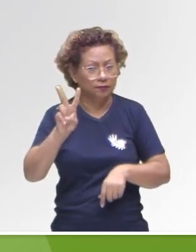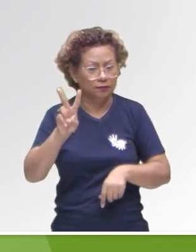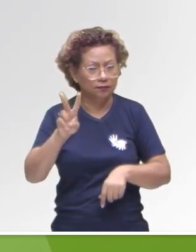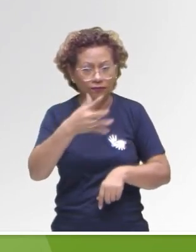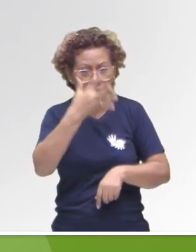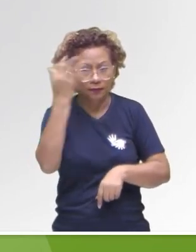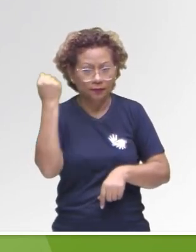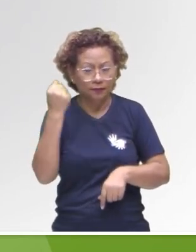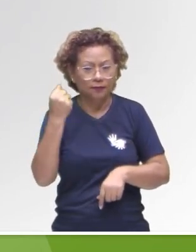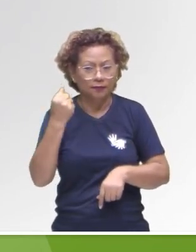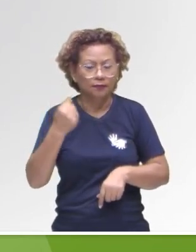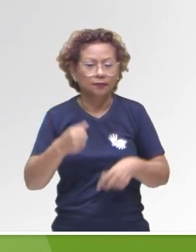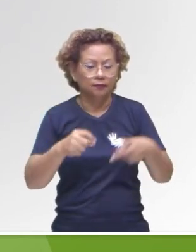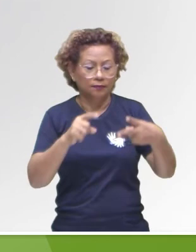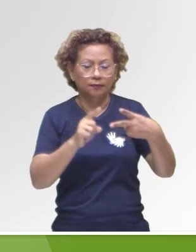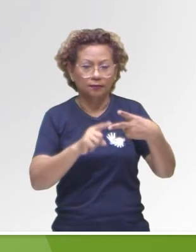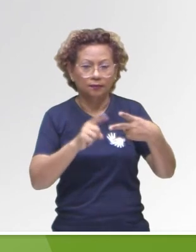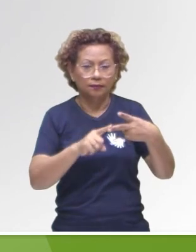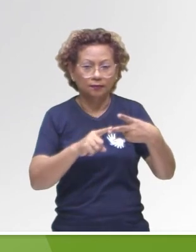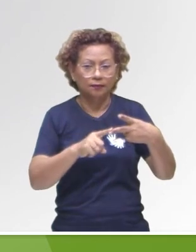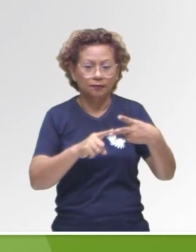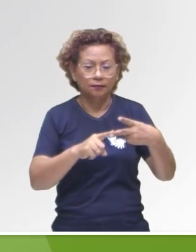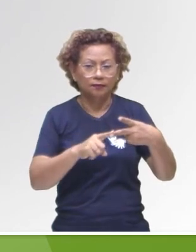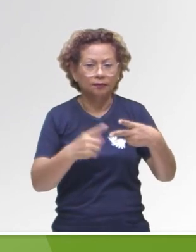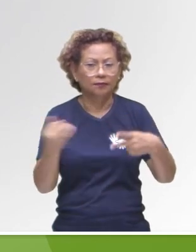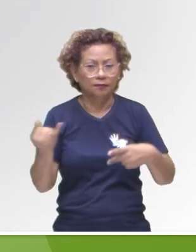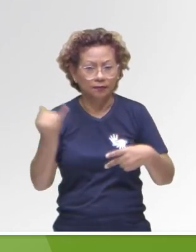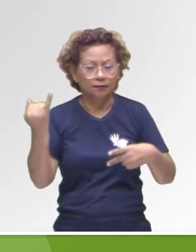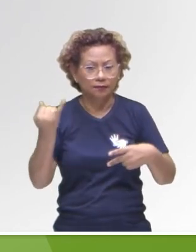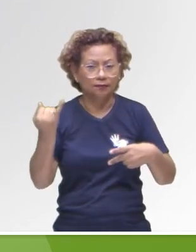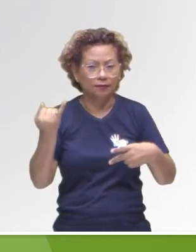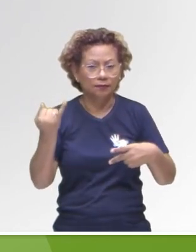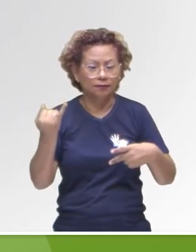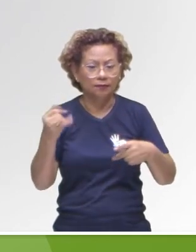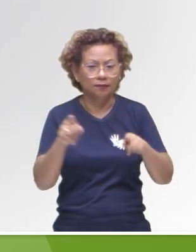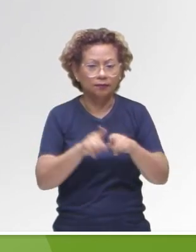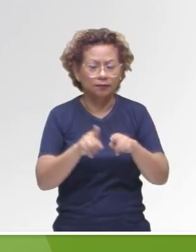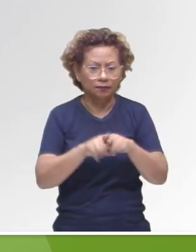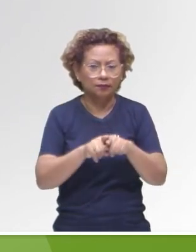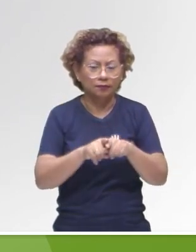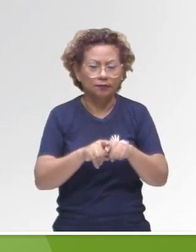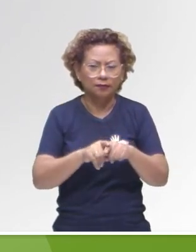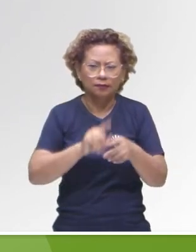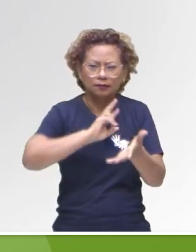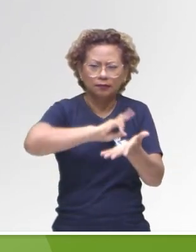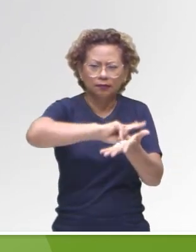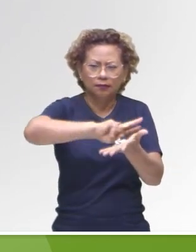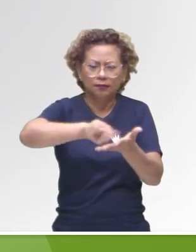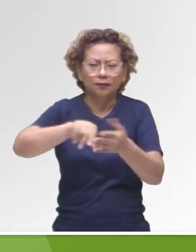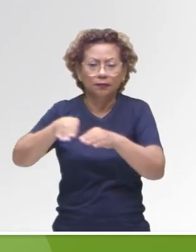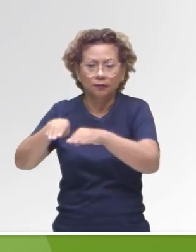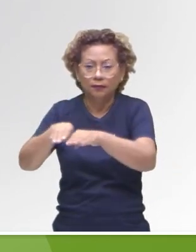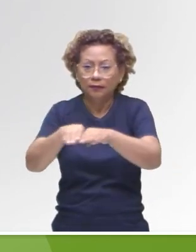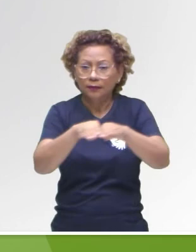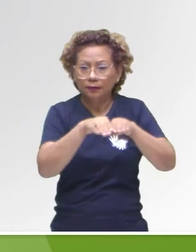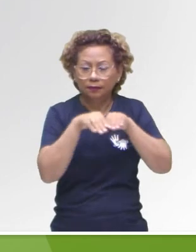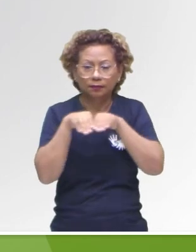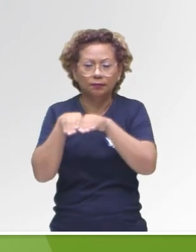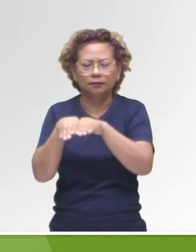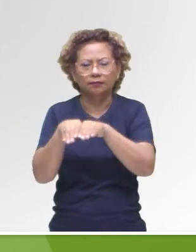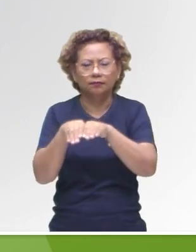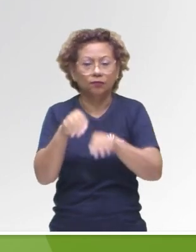aqui, que também é da capacitância equivalente e serve para vários capacitores